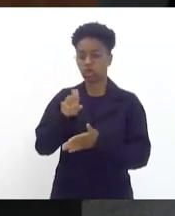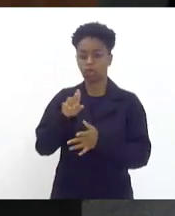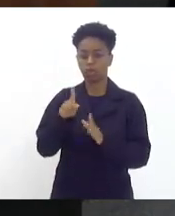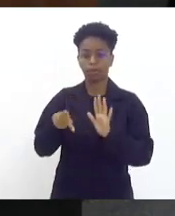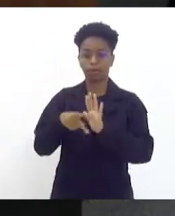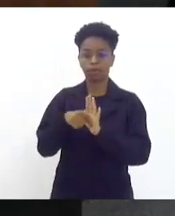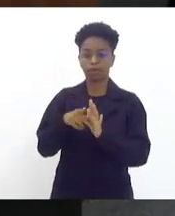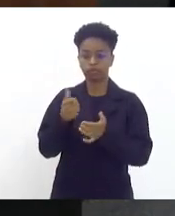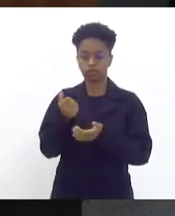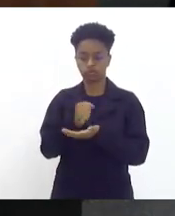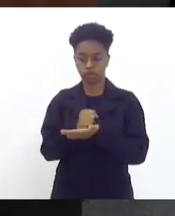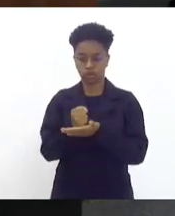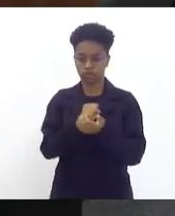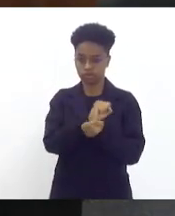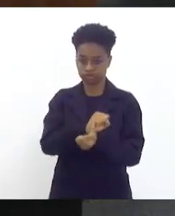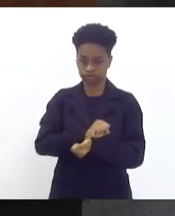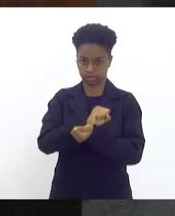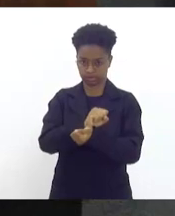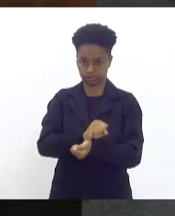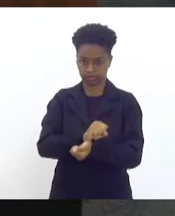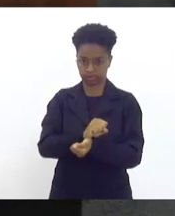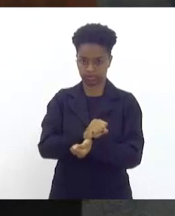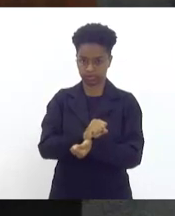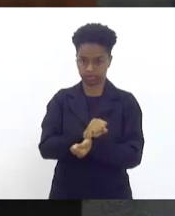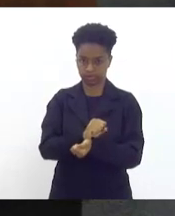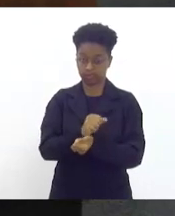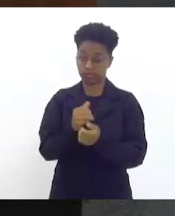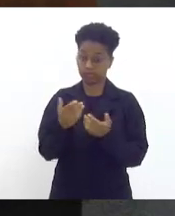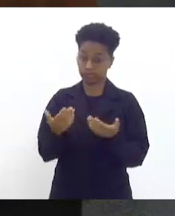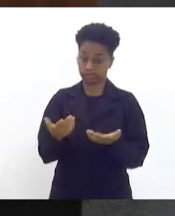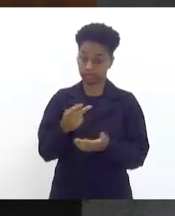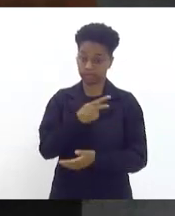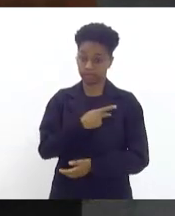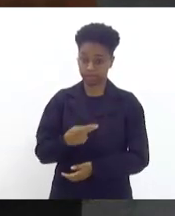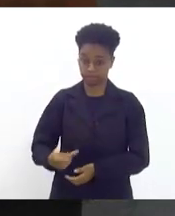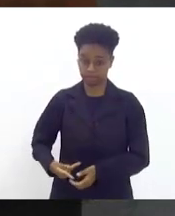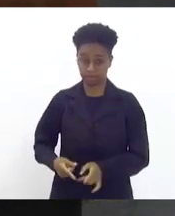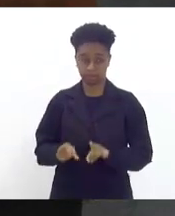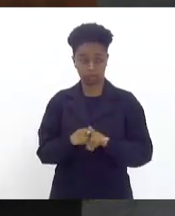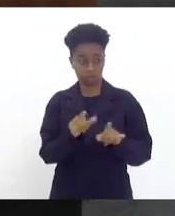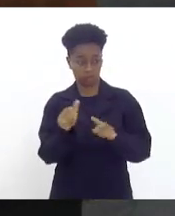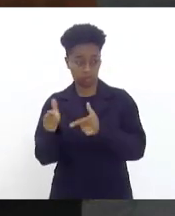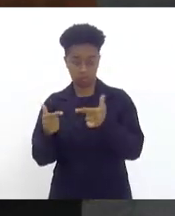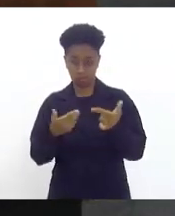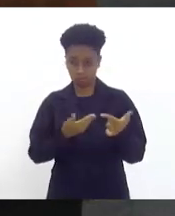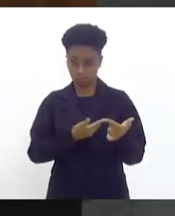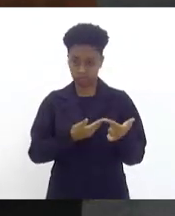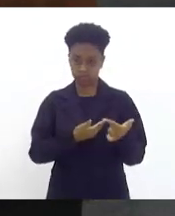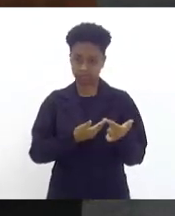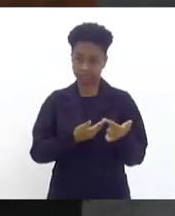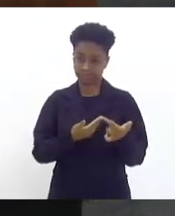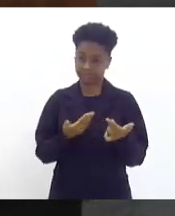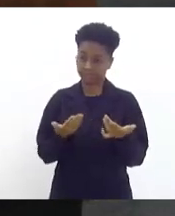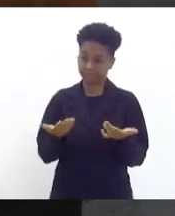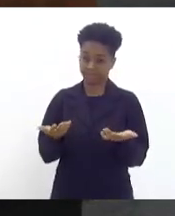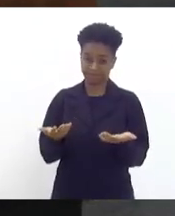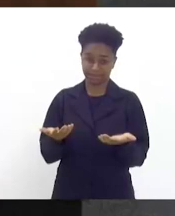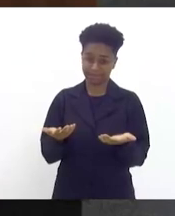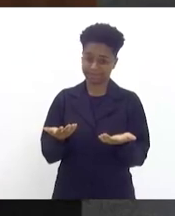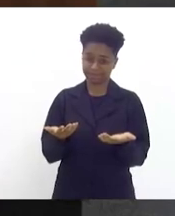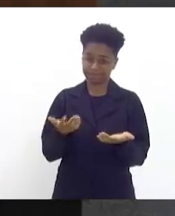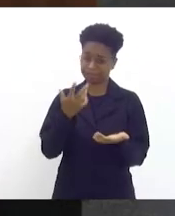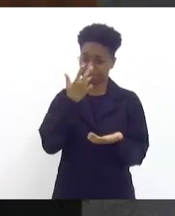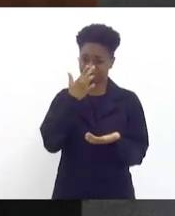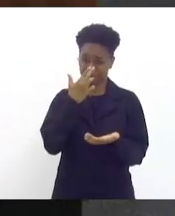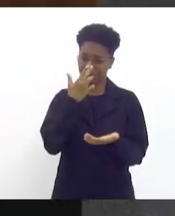escravidão isso presidente e demais colegas É no mínimo uns